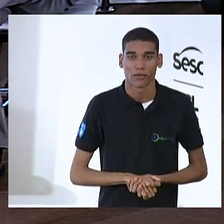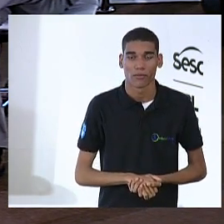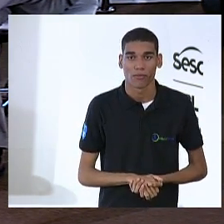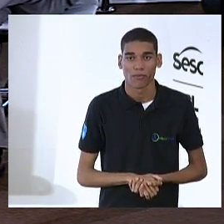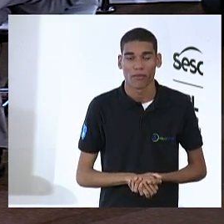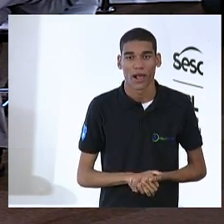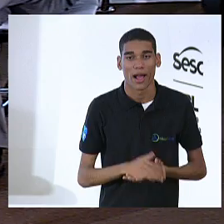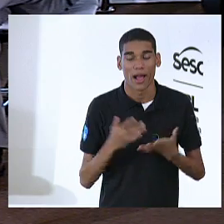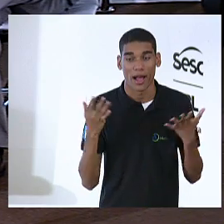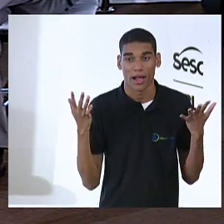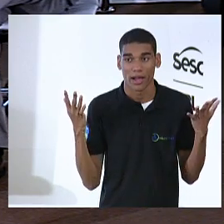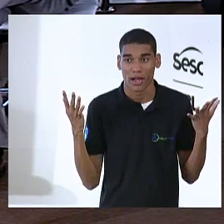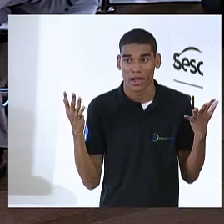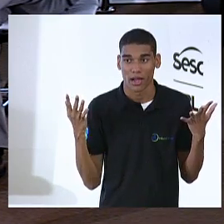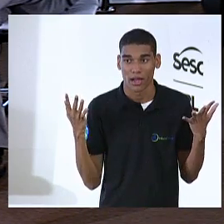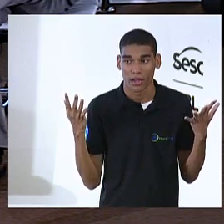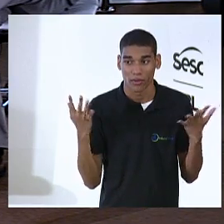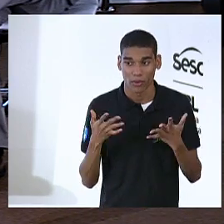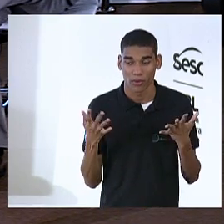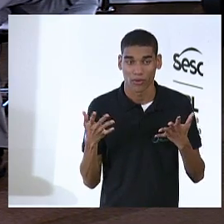Em termos, né?